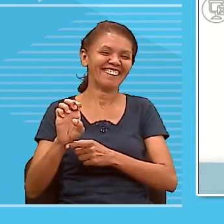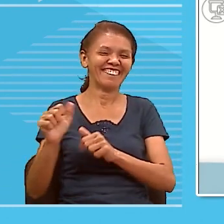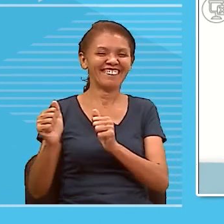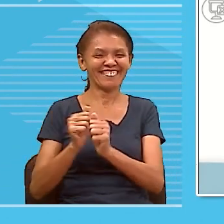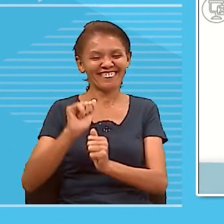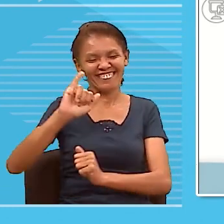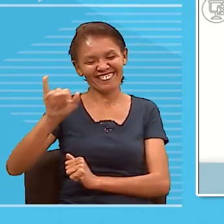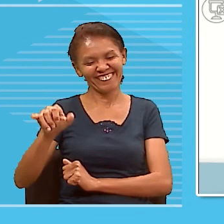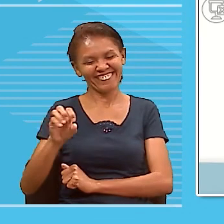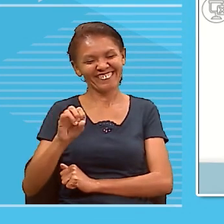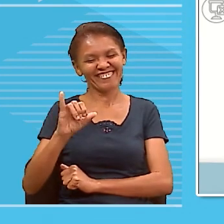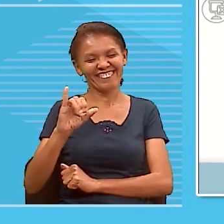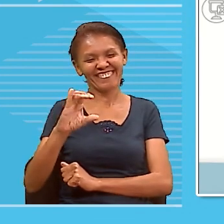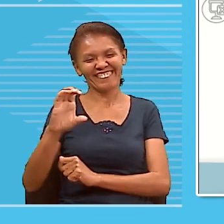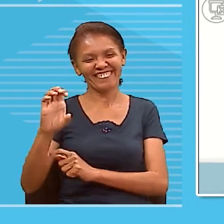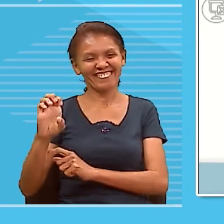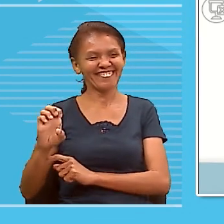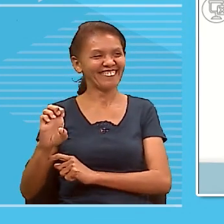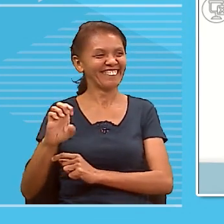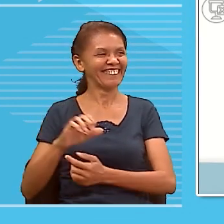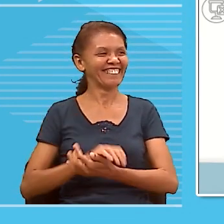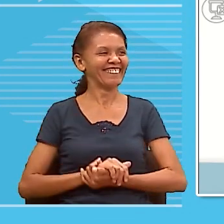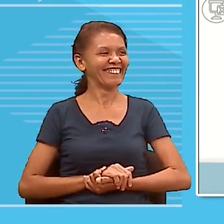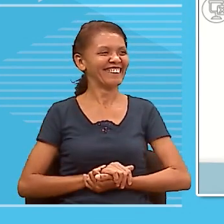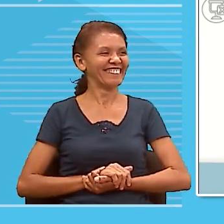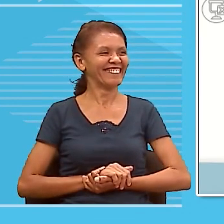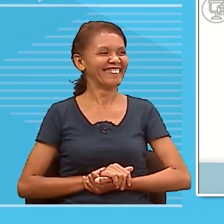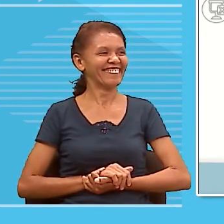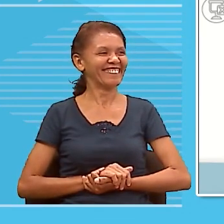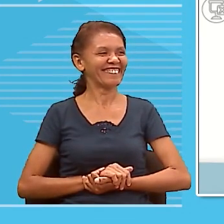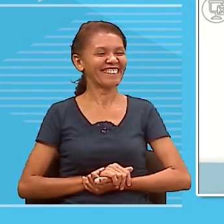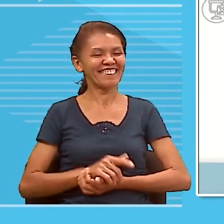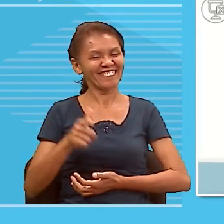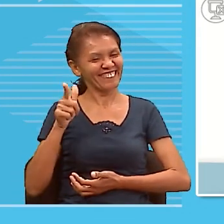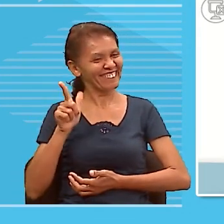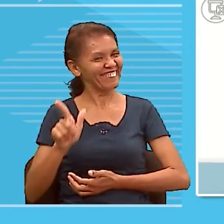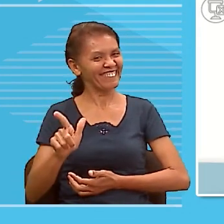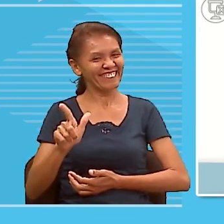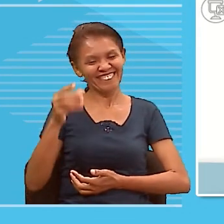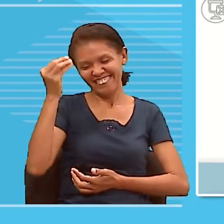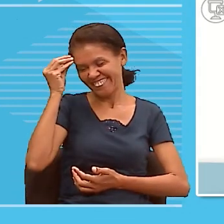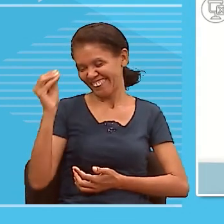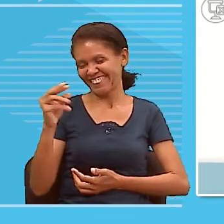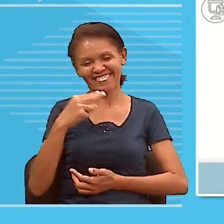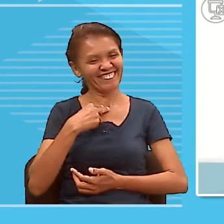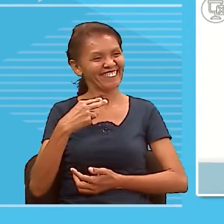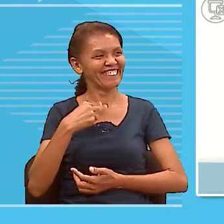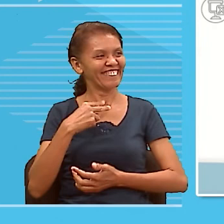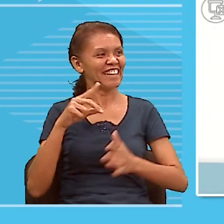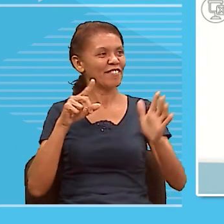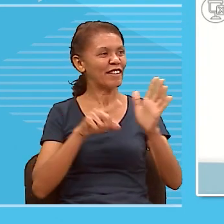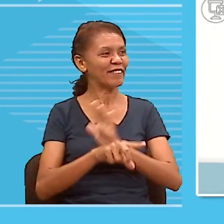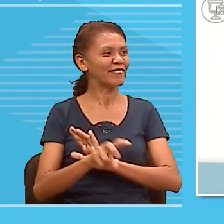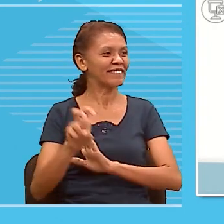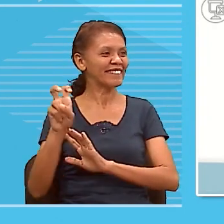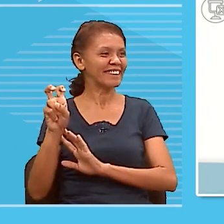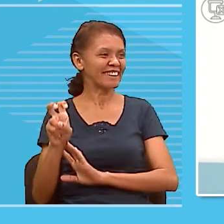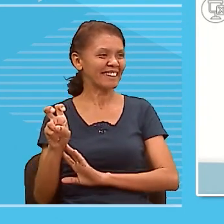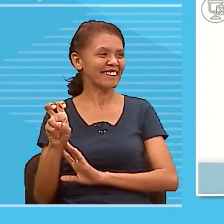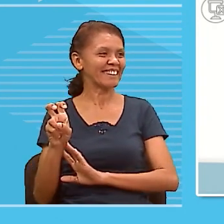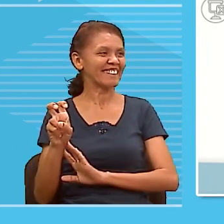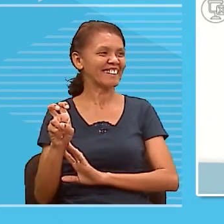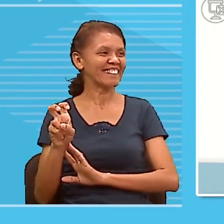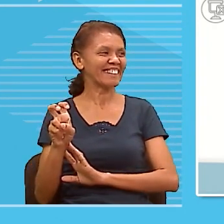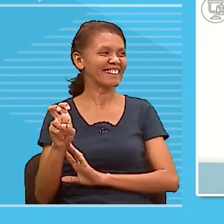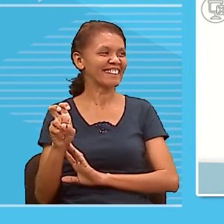da turma insista Não desista vamos lá ah eu gosto muito dessa questão aí viu